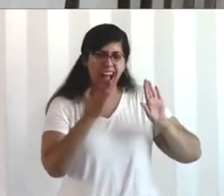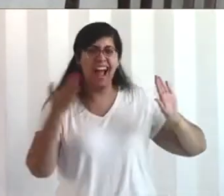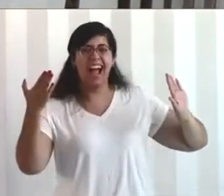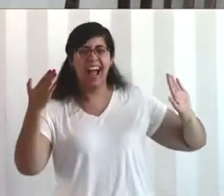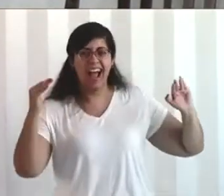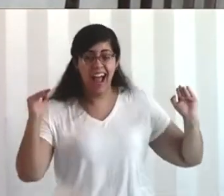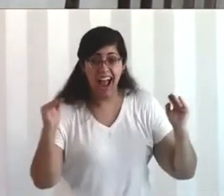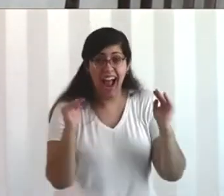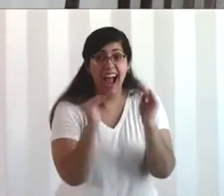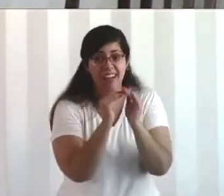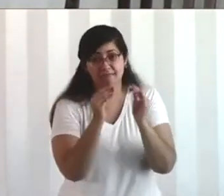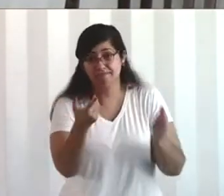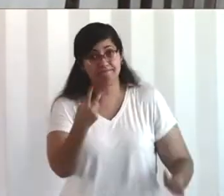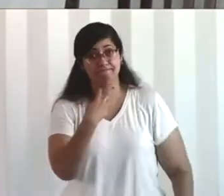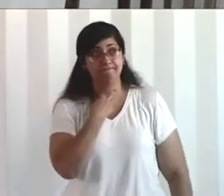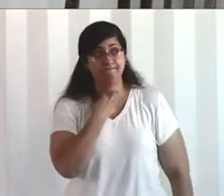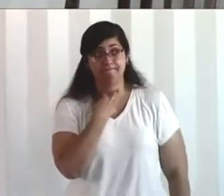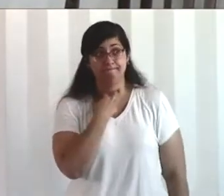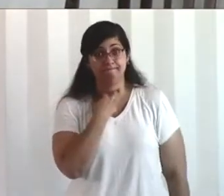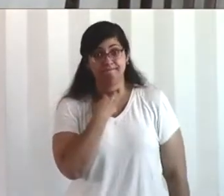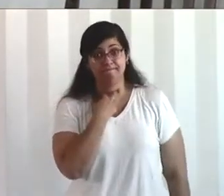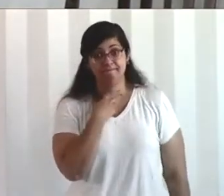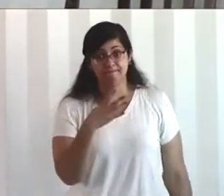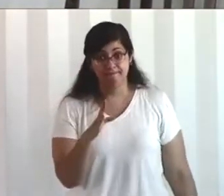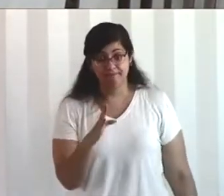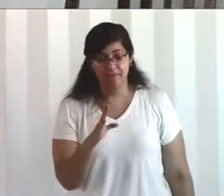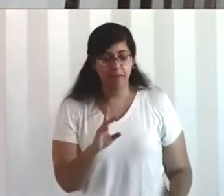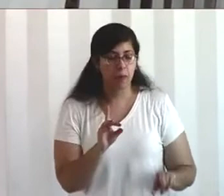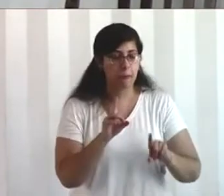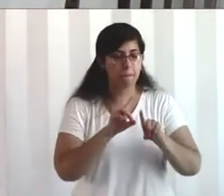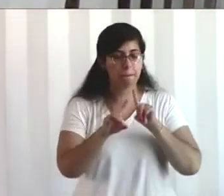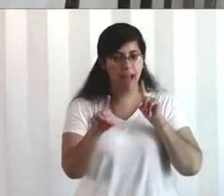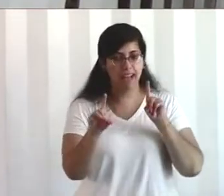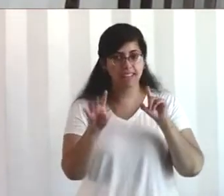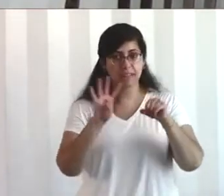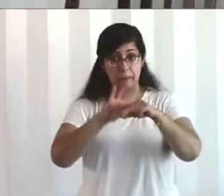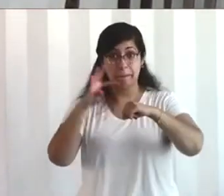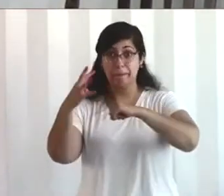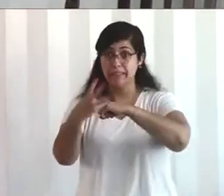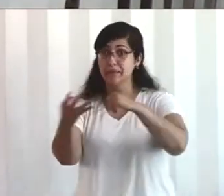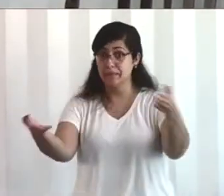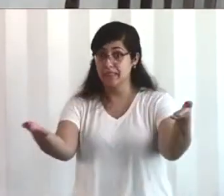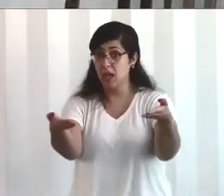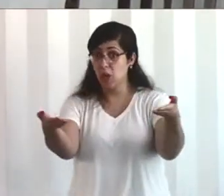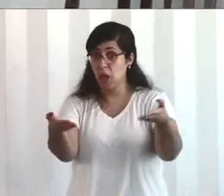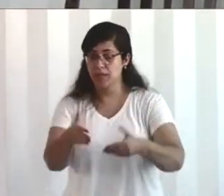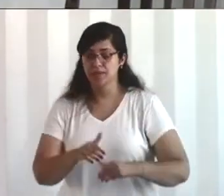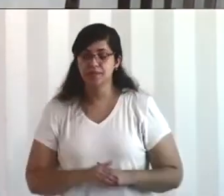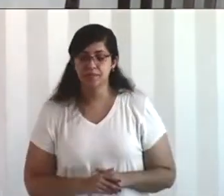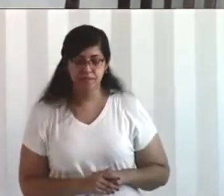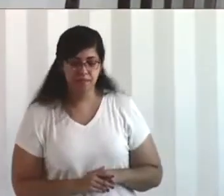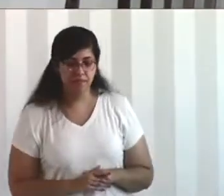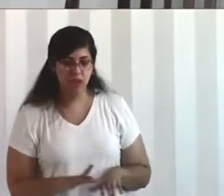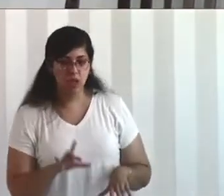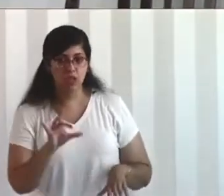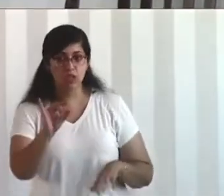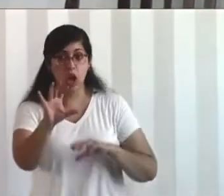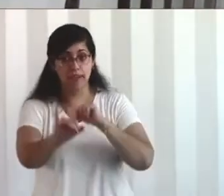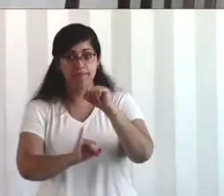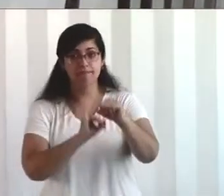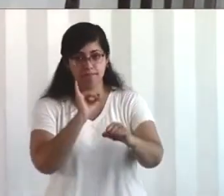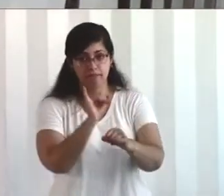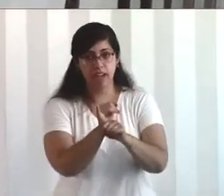Eu sei, neste momento não está dando para abrir as casas, até mesmo nossos PGs estão se reunindo de maneira